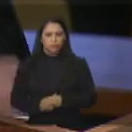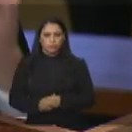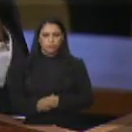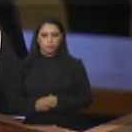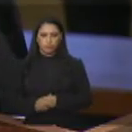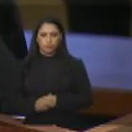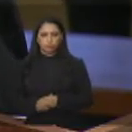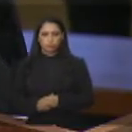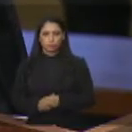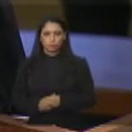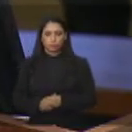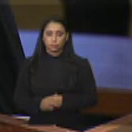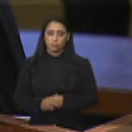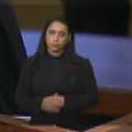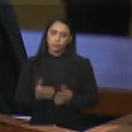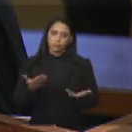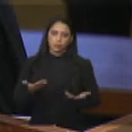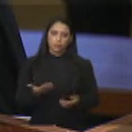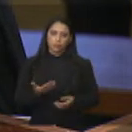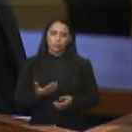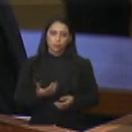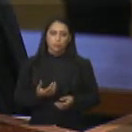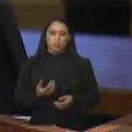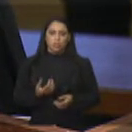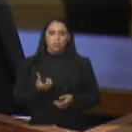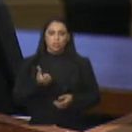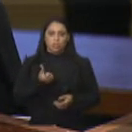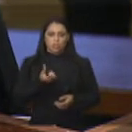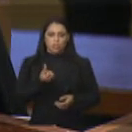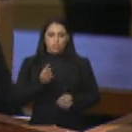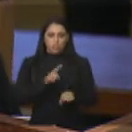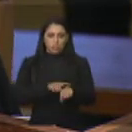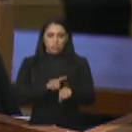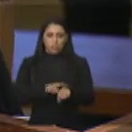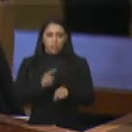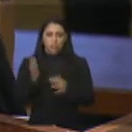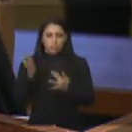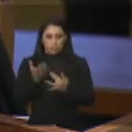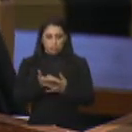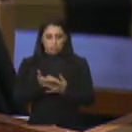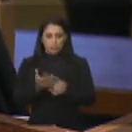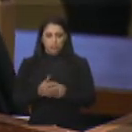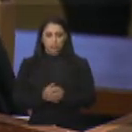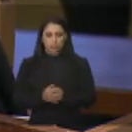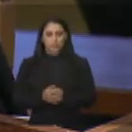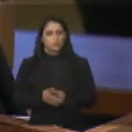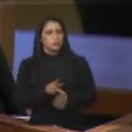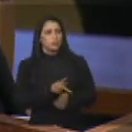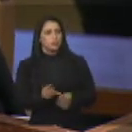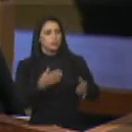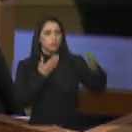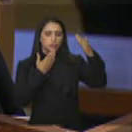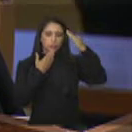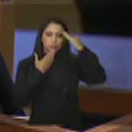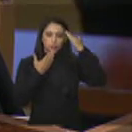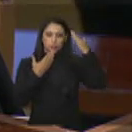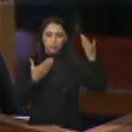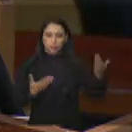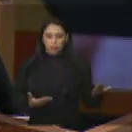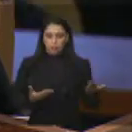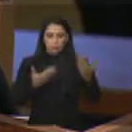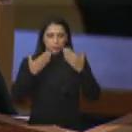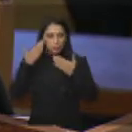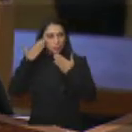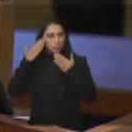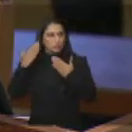Quando der, às 16 horas, hein? Presidente, boa tarde, obrigado. Cumprimentar a todos os colegas,